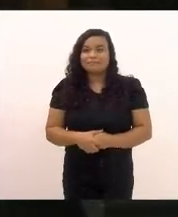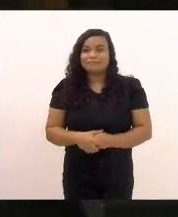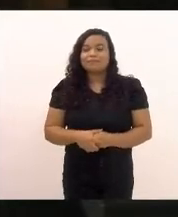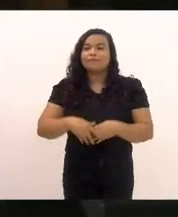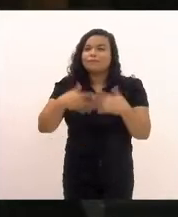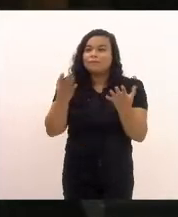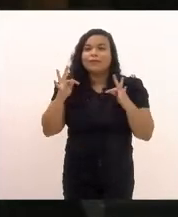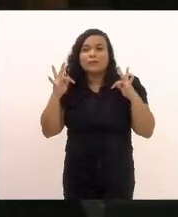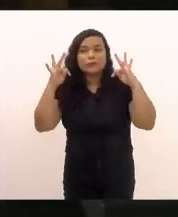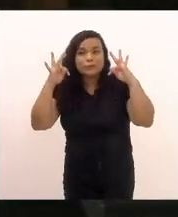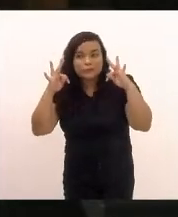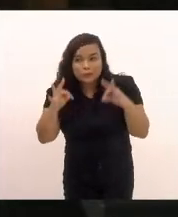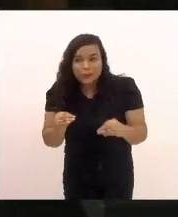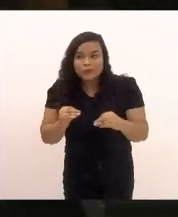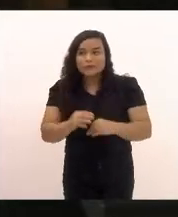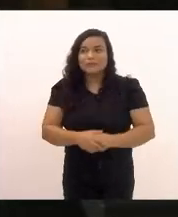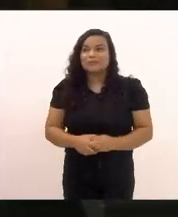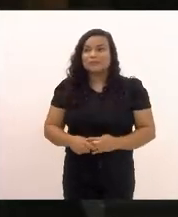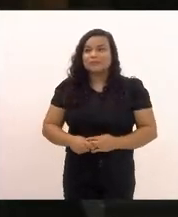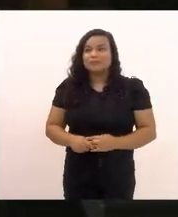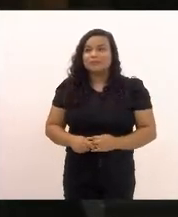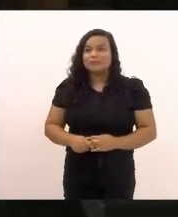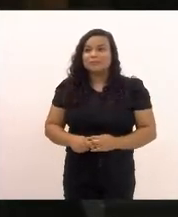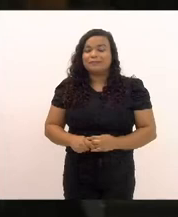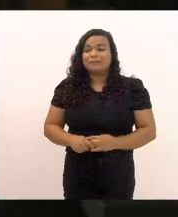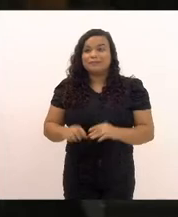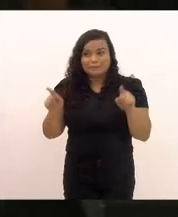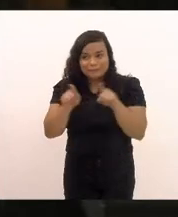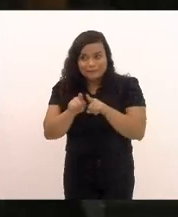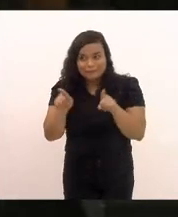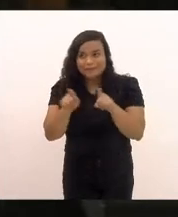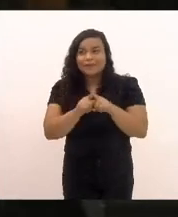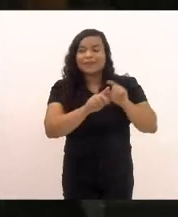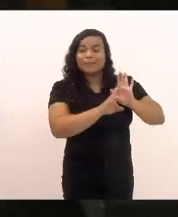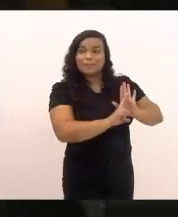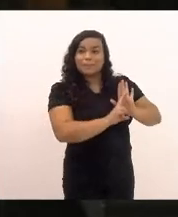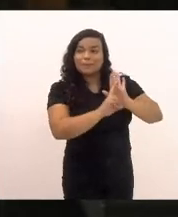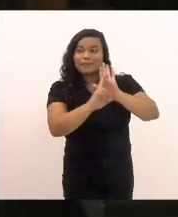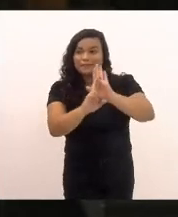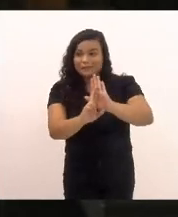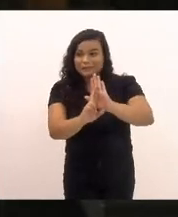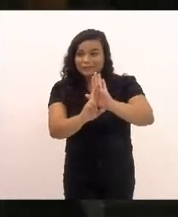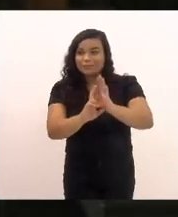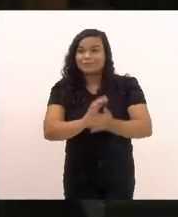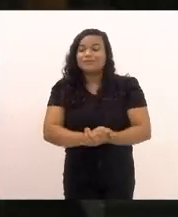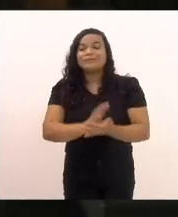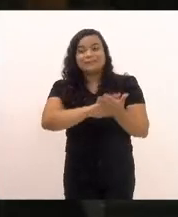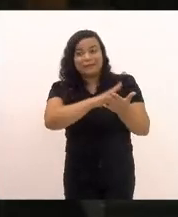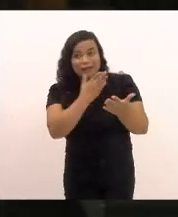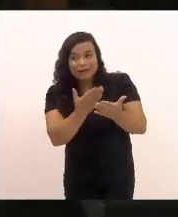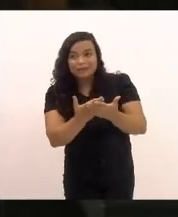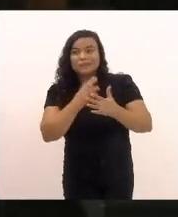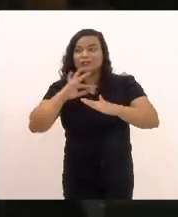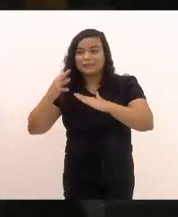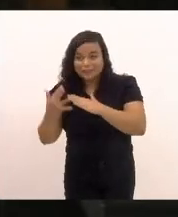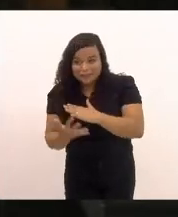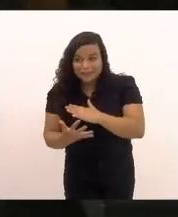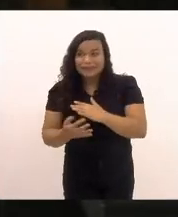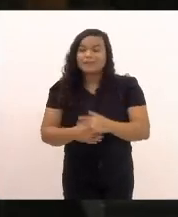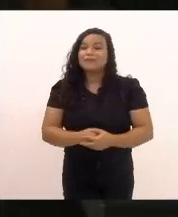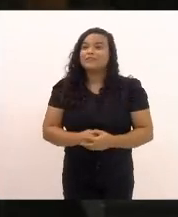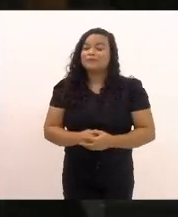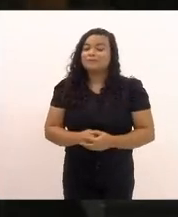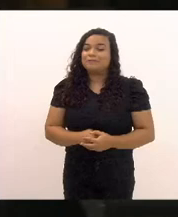senhoras e senhores, senhora representante e intérprete da linguagem